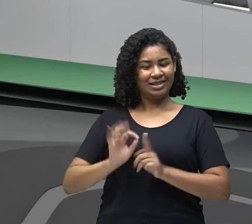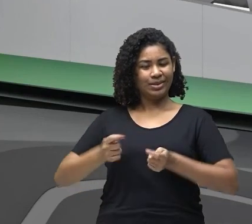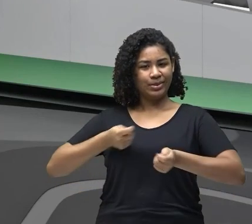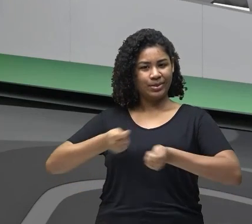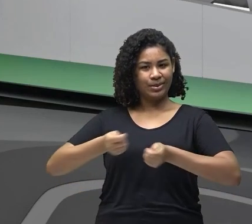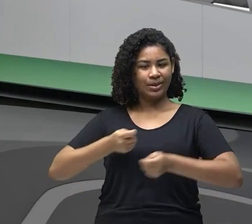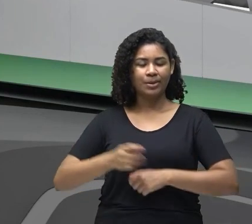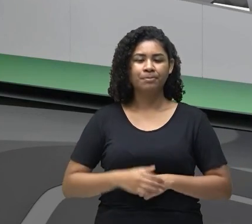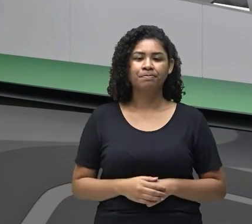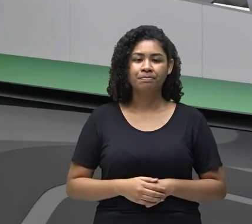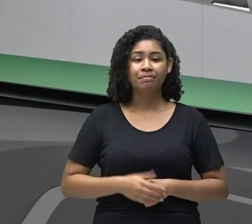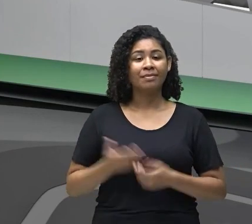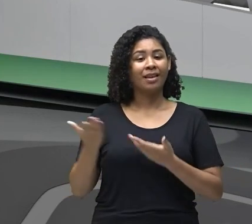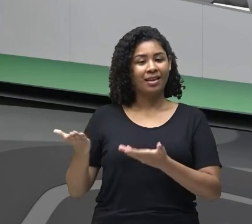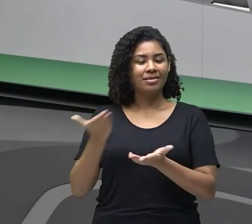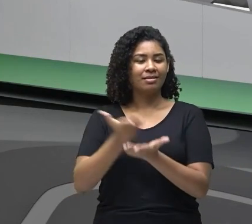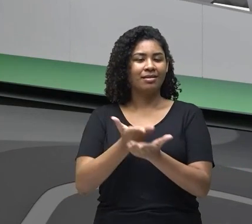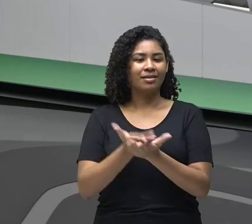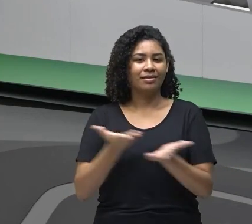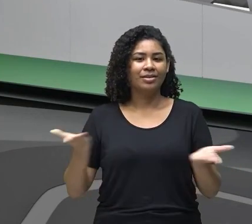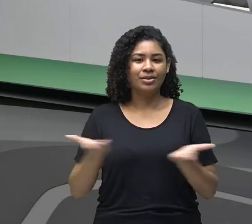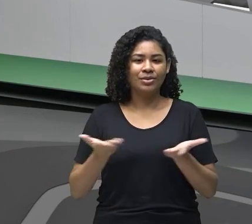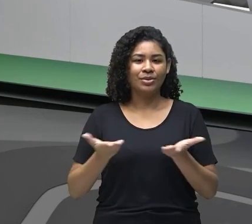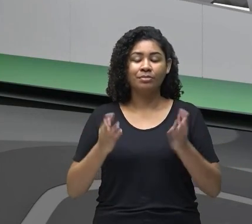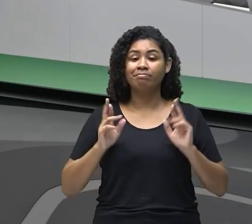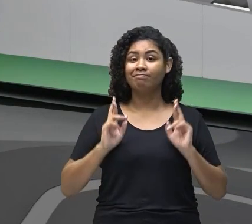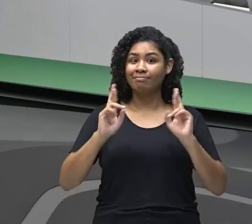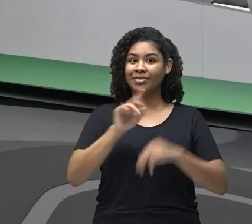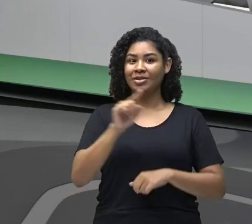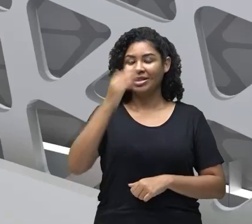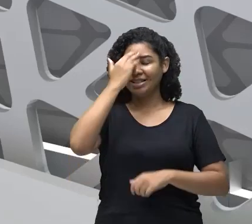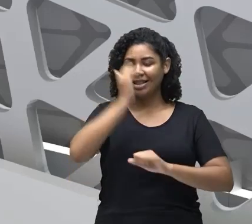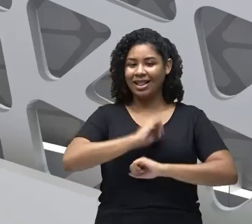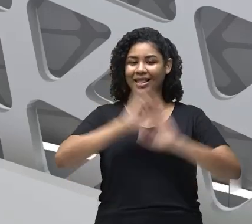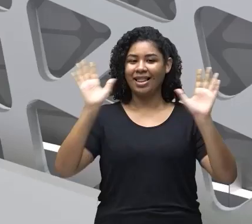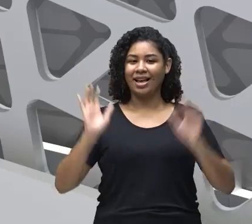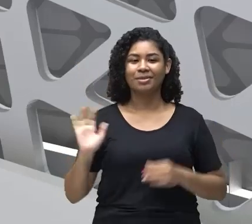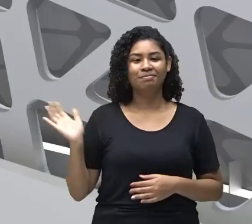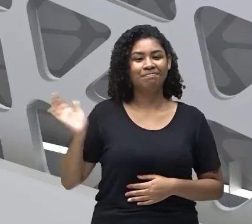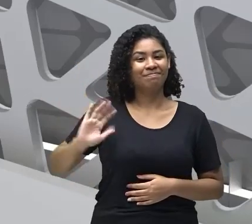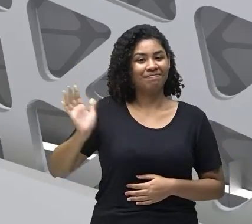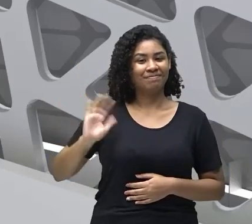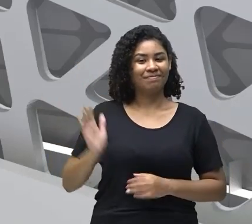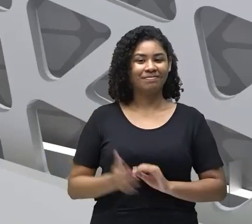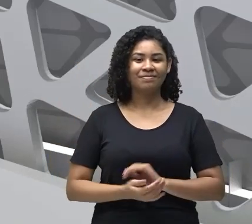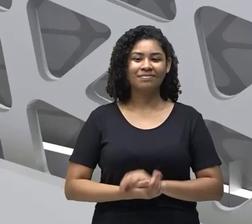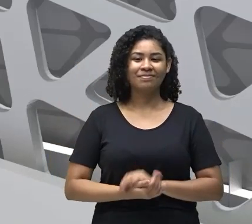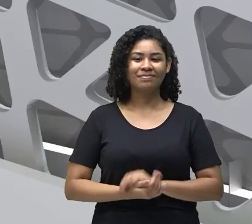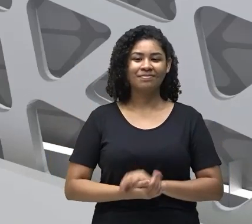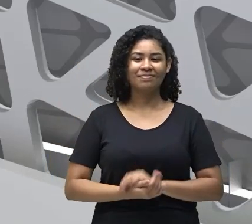Então, essa foi a nossa aula de hoje. Espero que vocês tenham compreendido. E até a próxima aula.